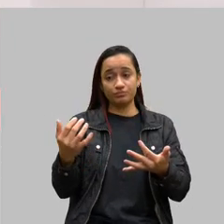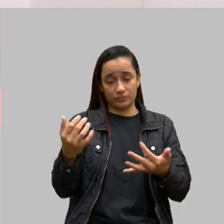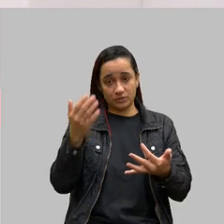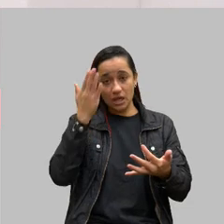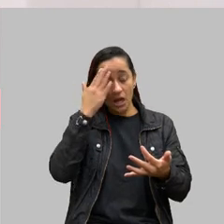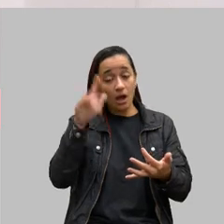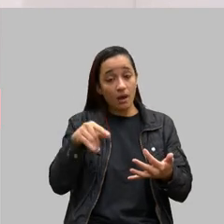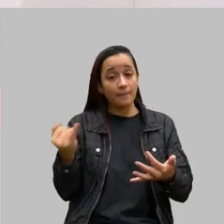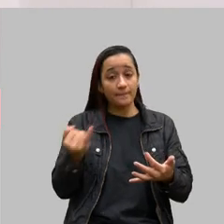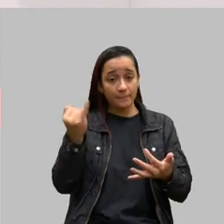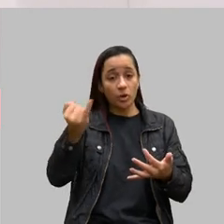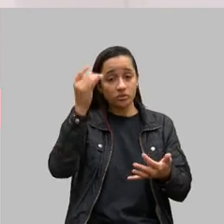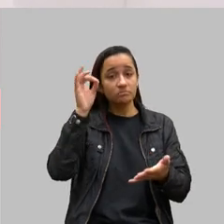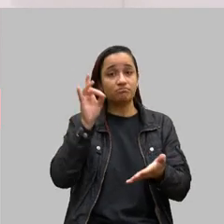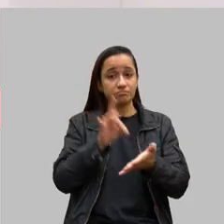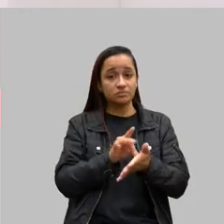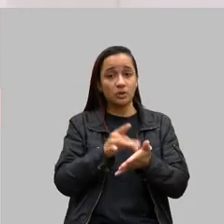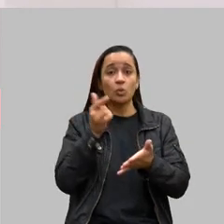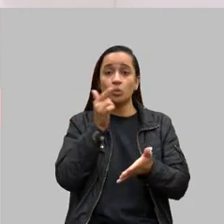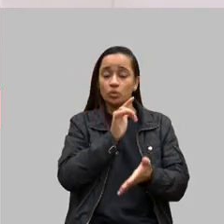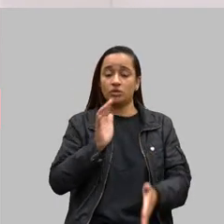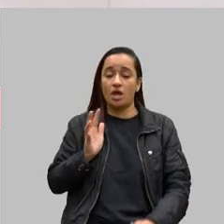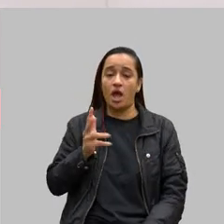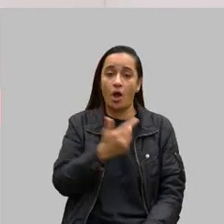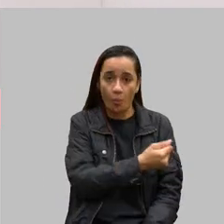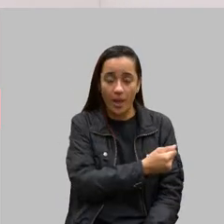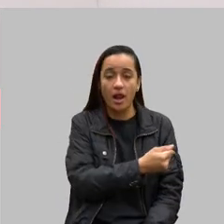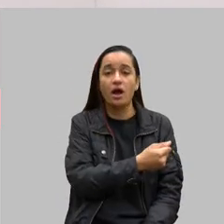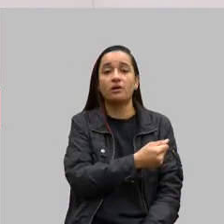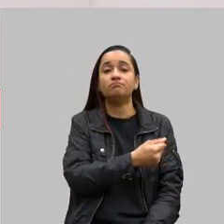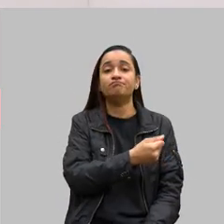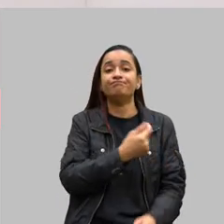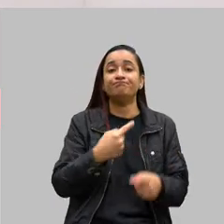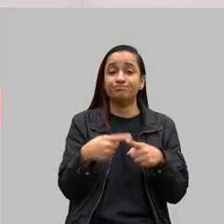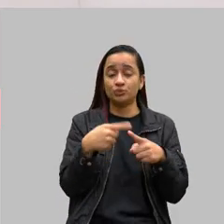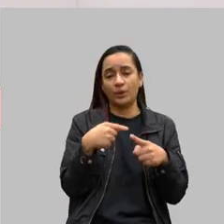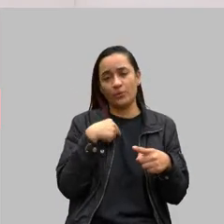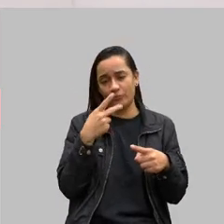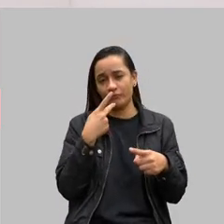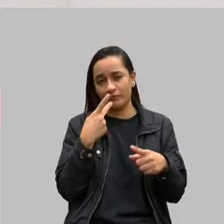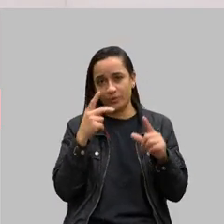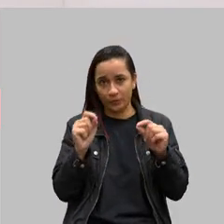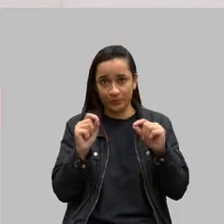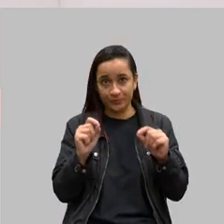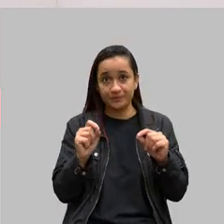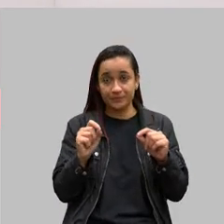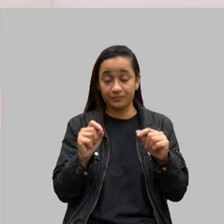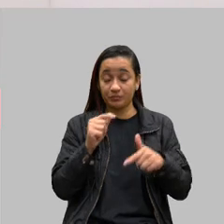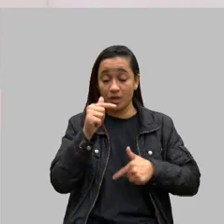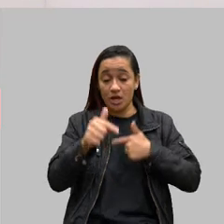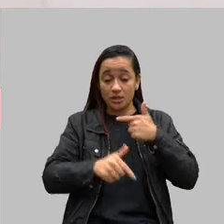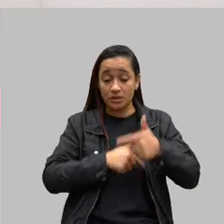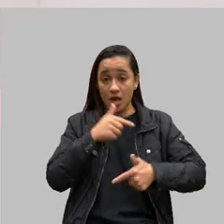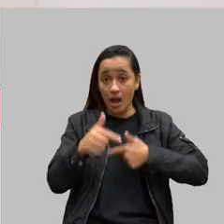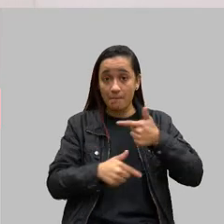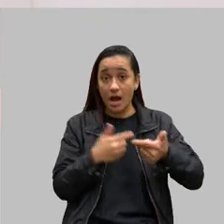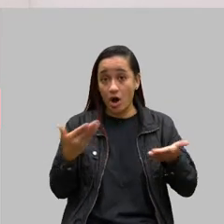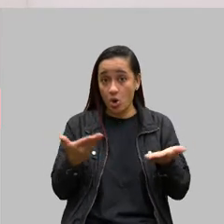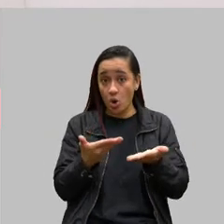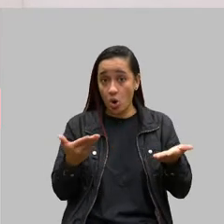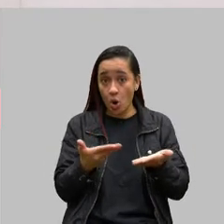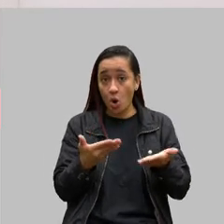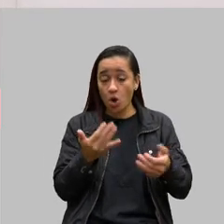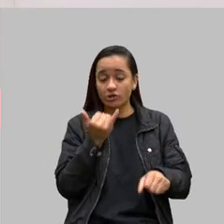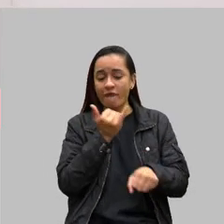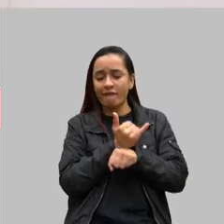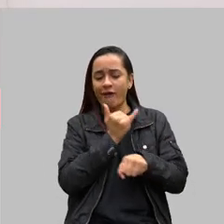eh essas recuperações eh eu falo que o trabalho hoje dessas ferrovias